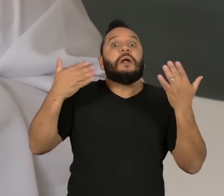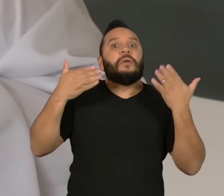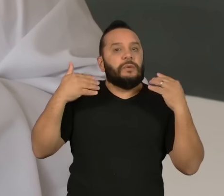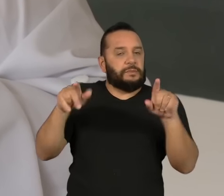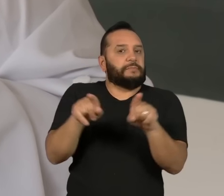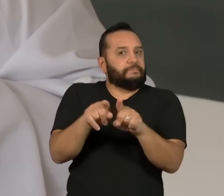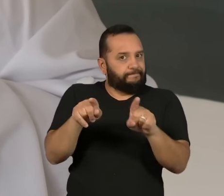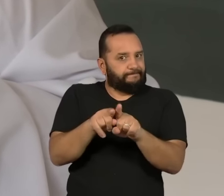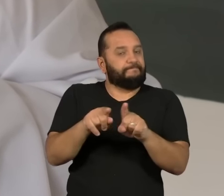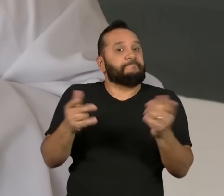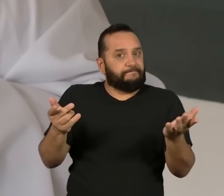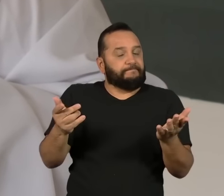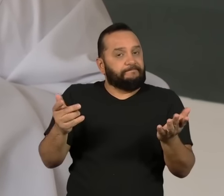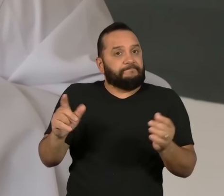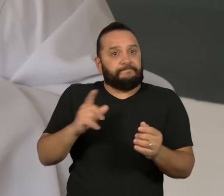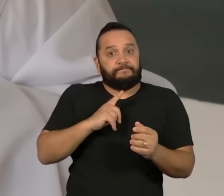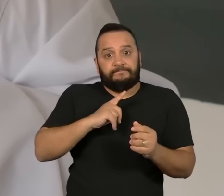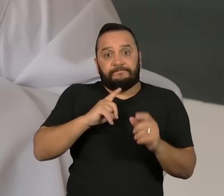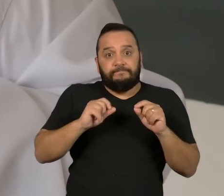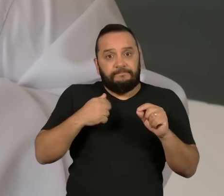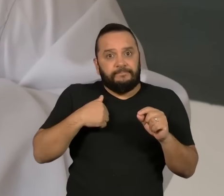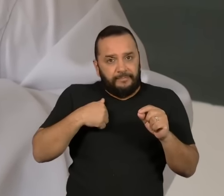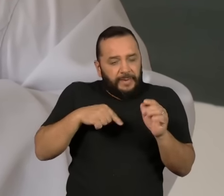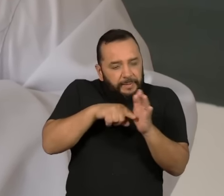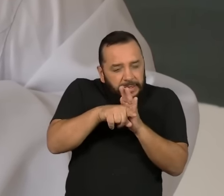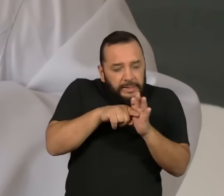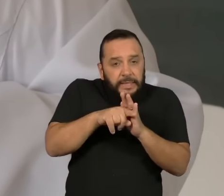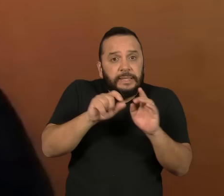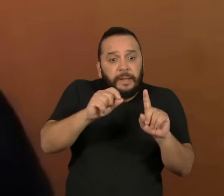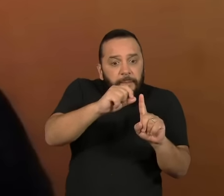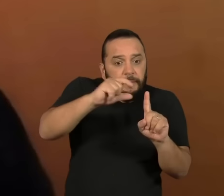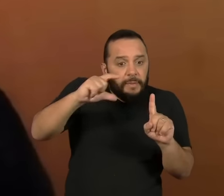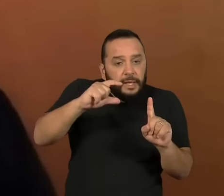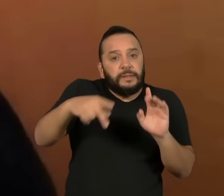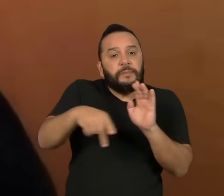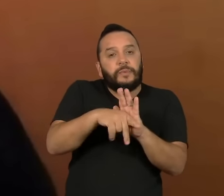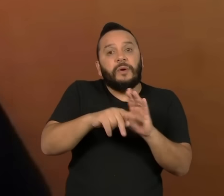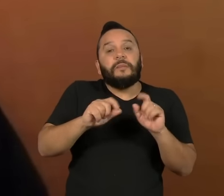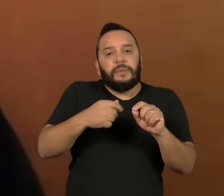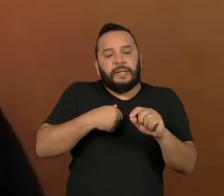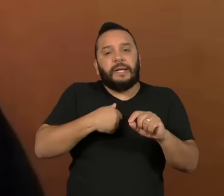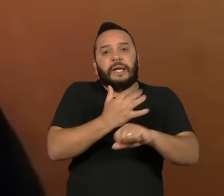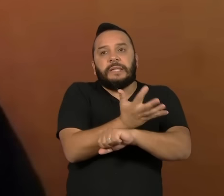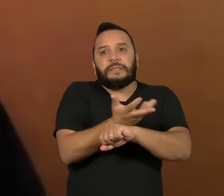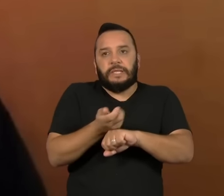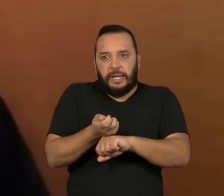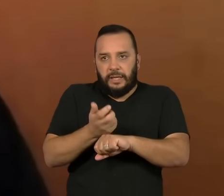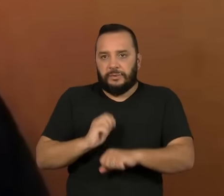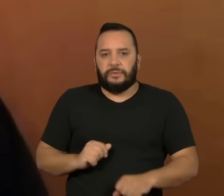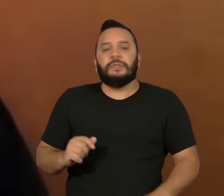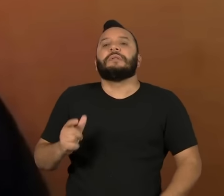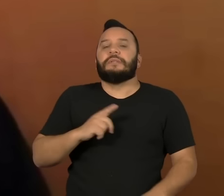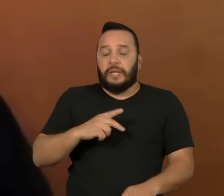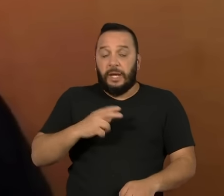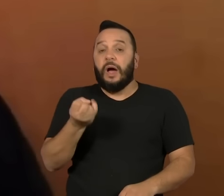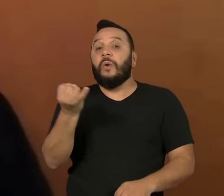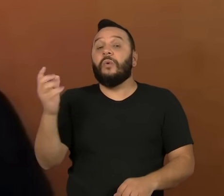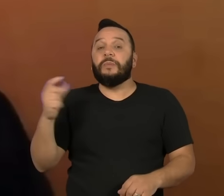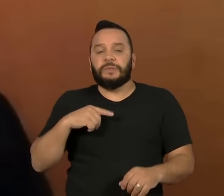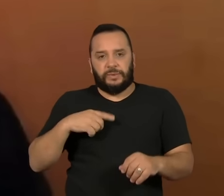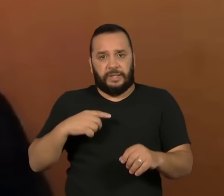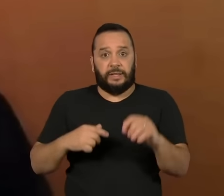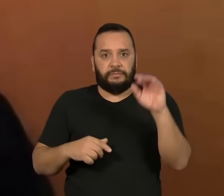pesquisa espécies nativas do Cerrado. A gente tem algumas espécies de orquídea, na verdade, que a gente está